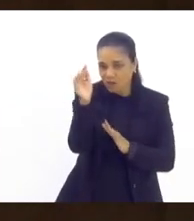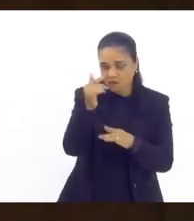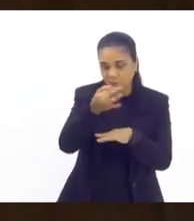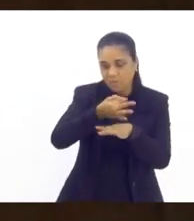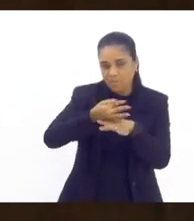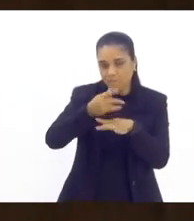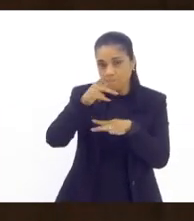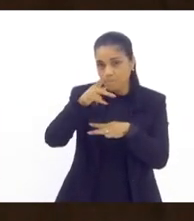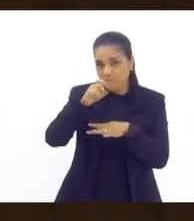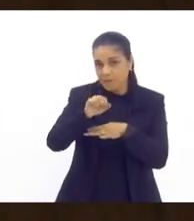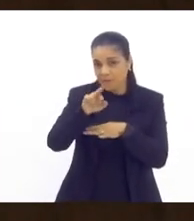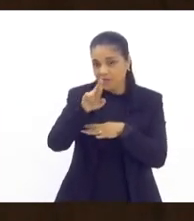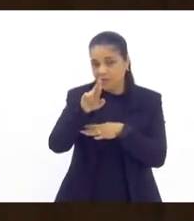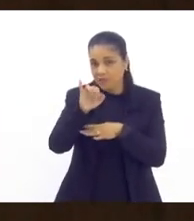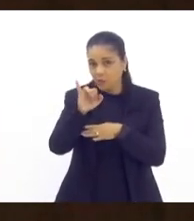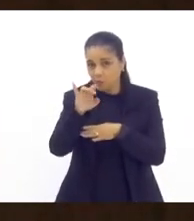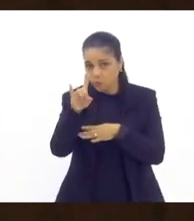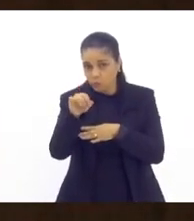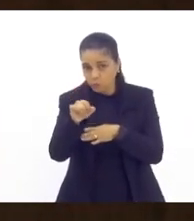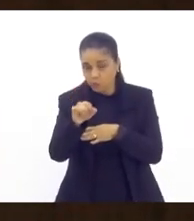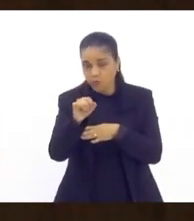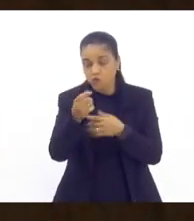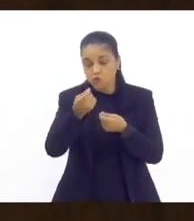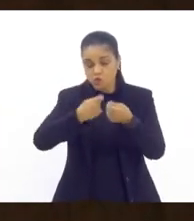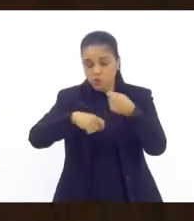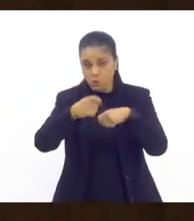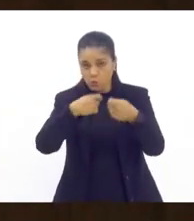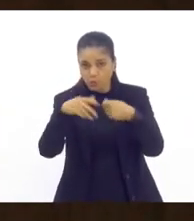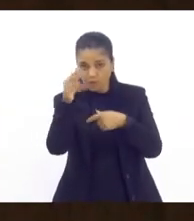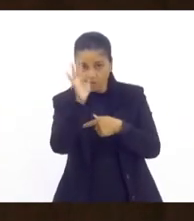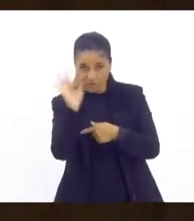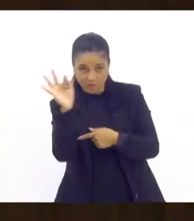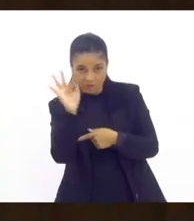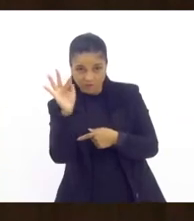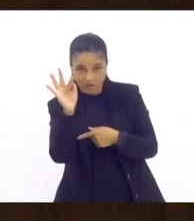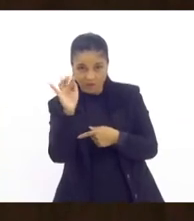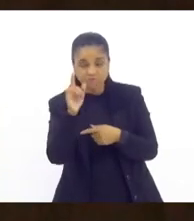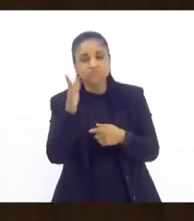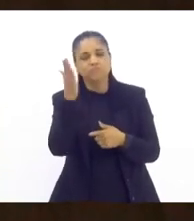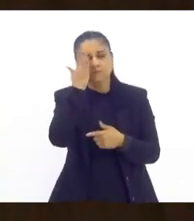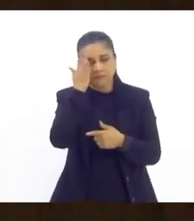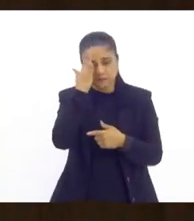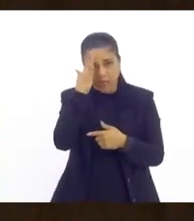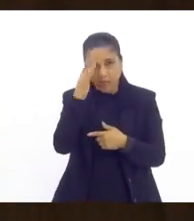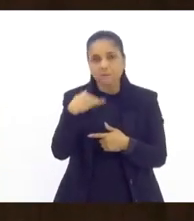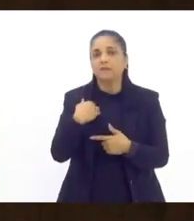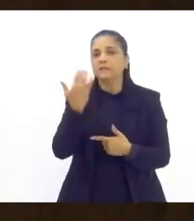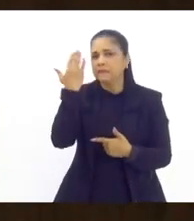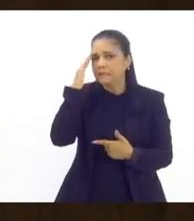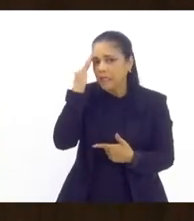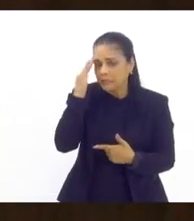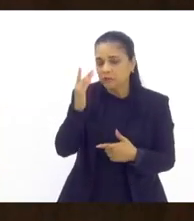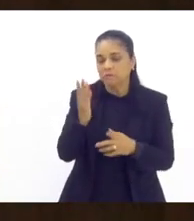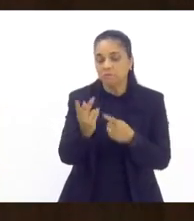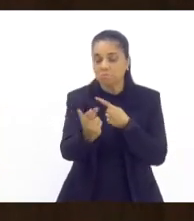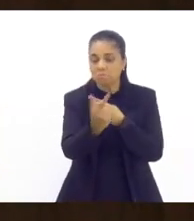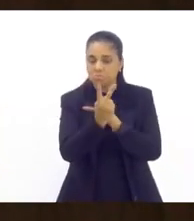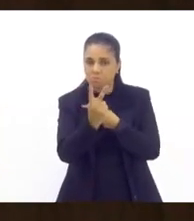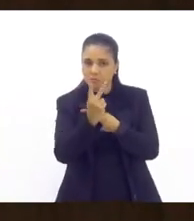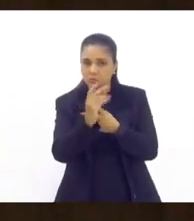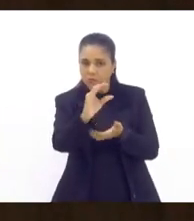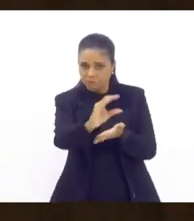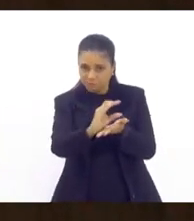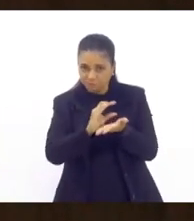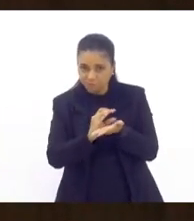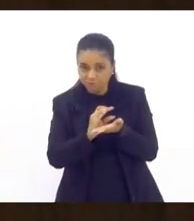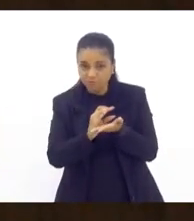se um país ou um estado tomar empréstimo com um juro de crescimento, maior que o